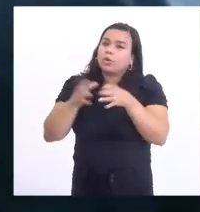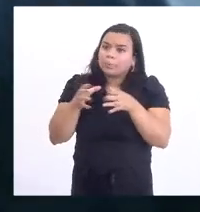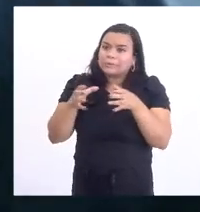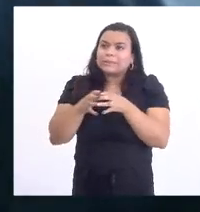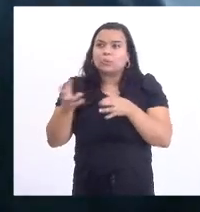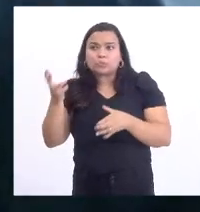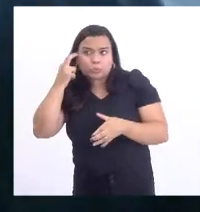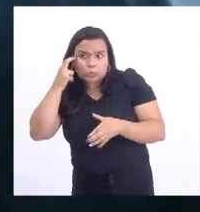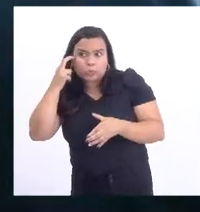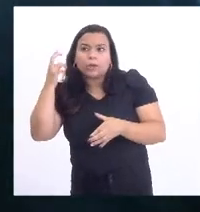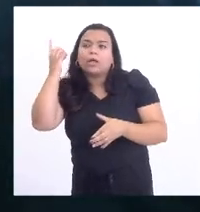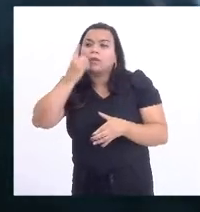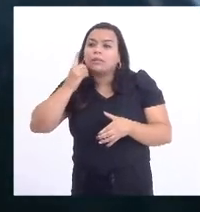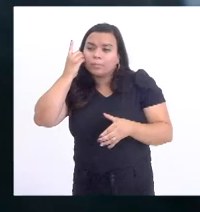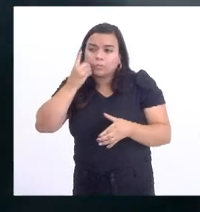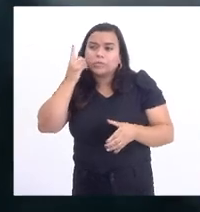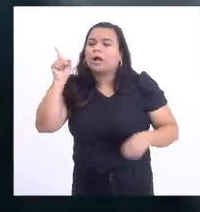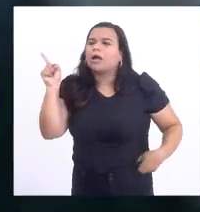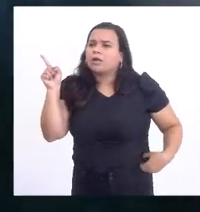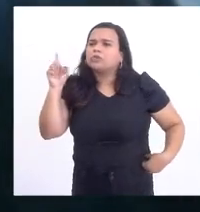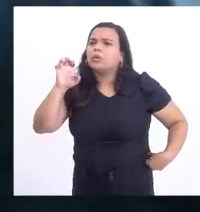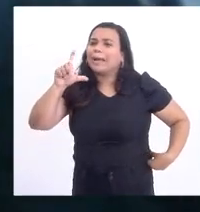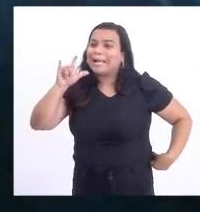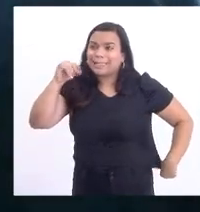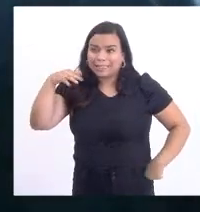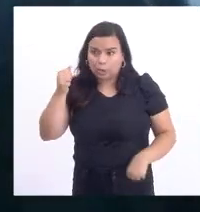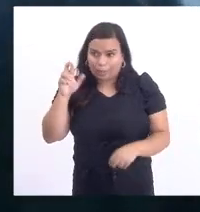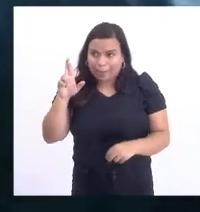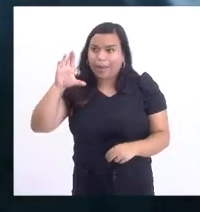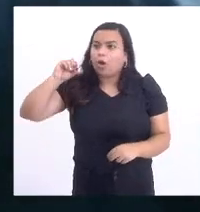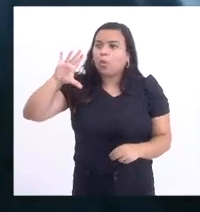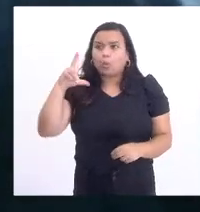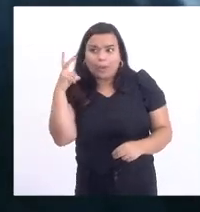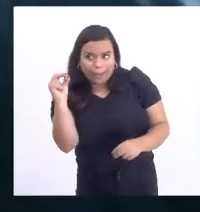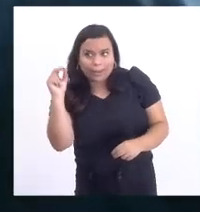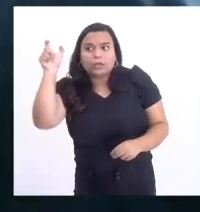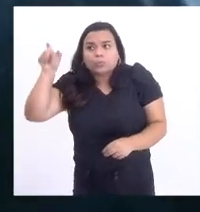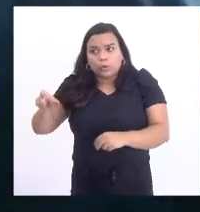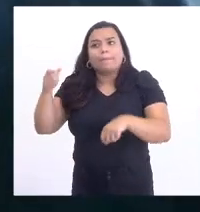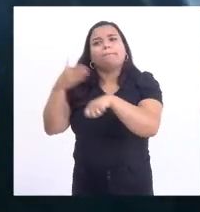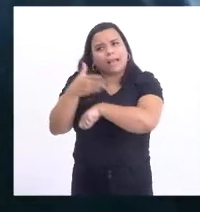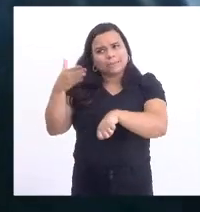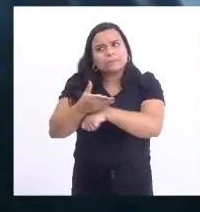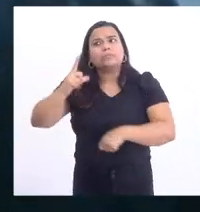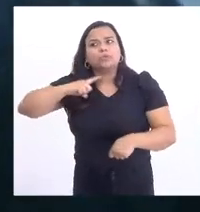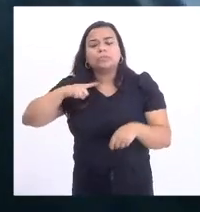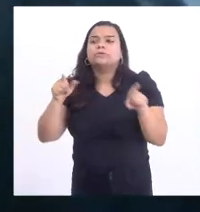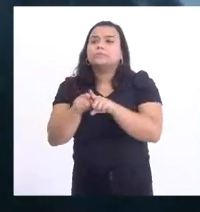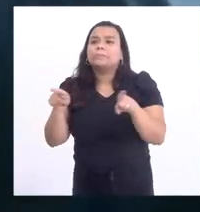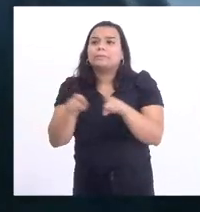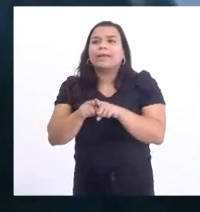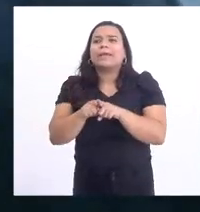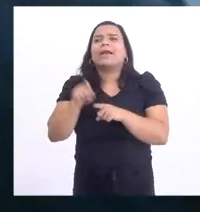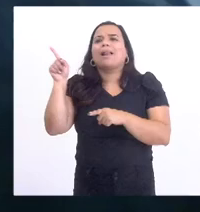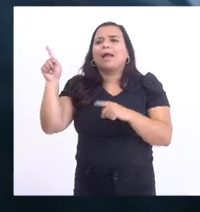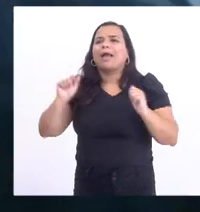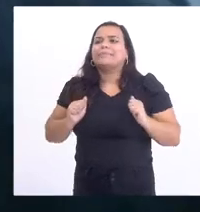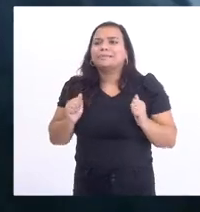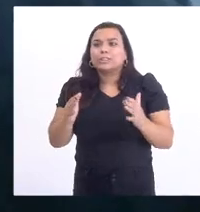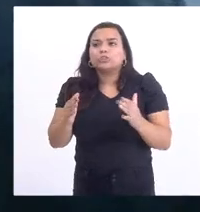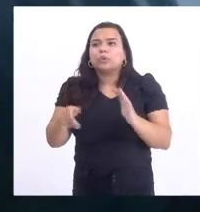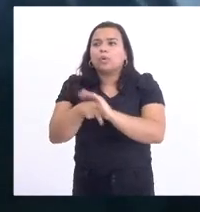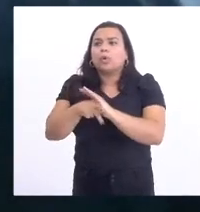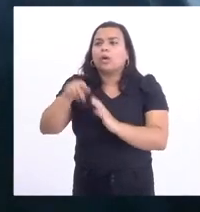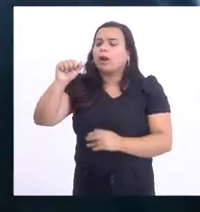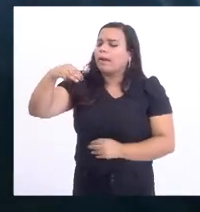o deputado Eliomar Coelho participou disso também, a nossa assessora Morgana também, e